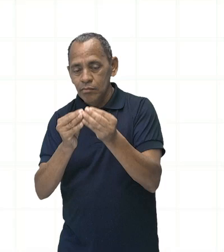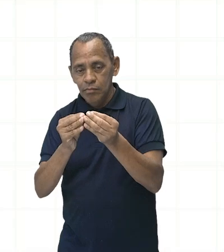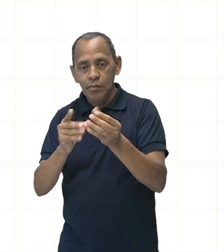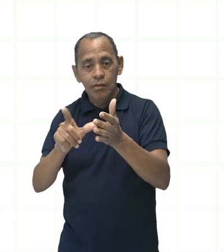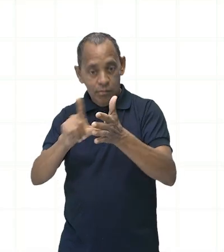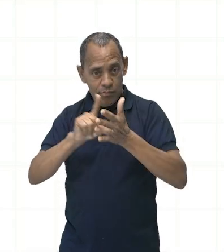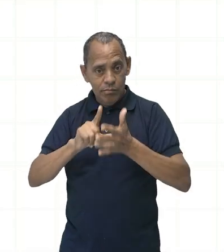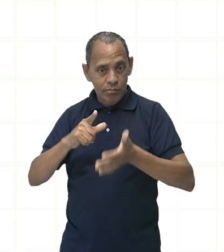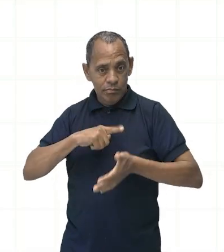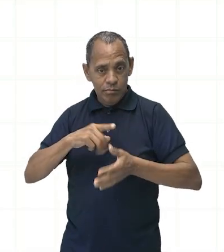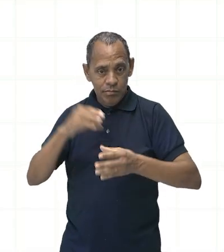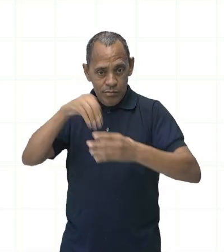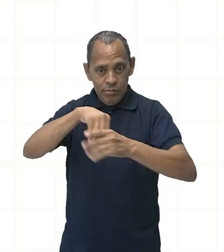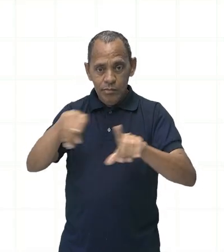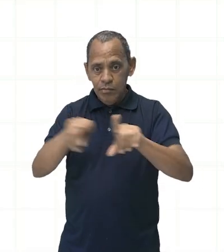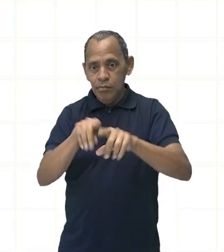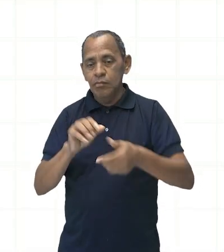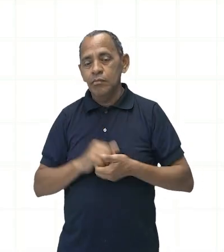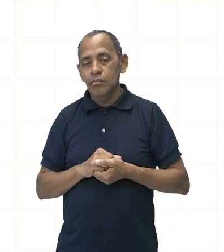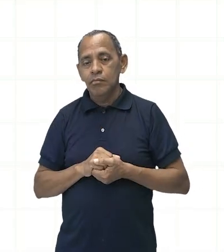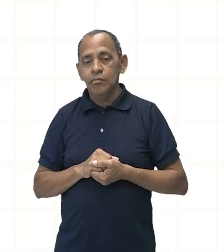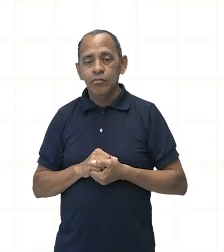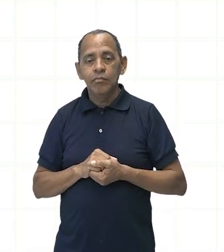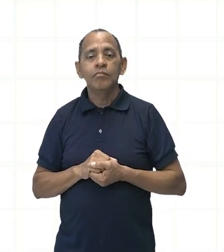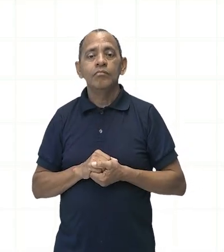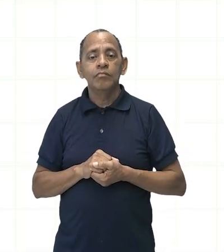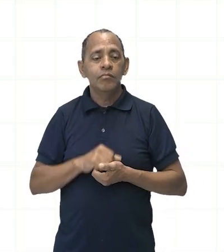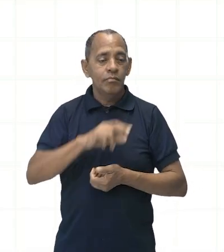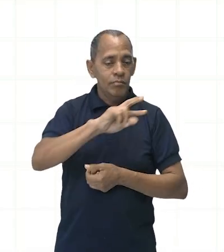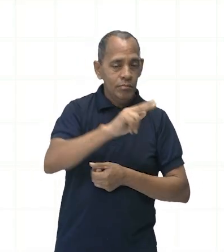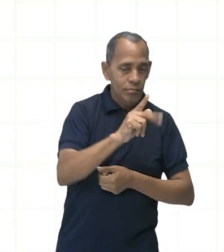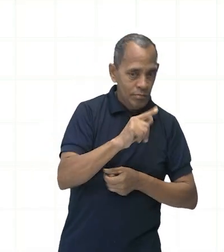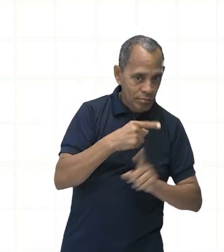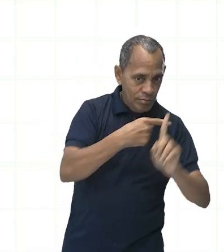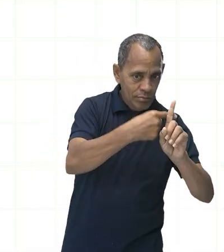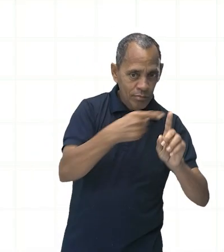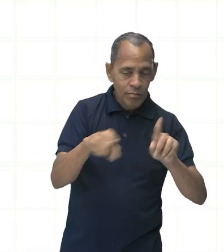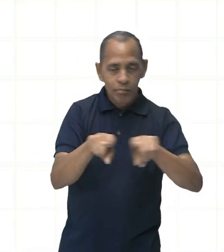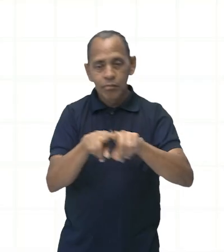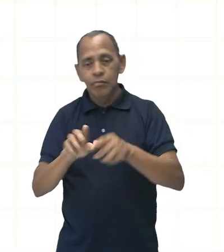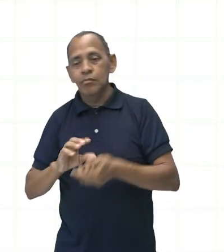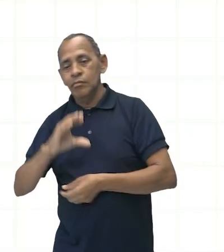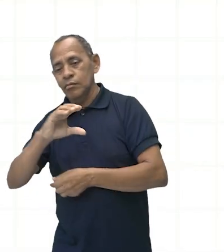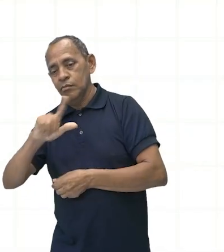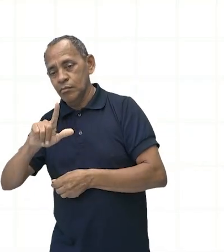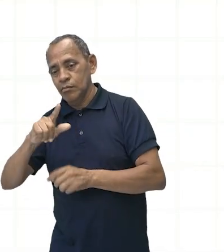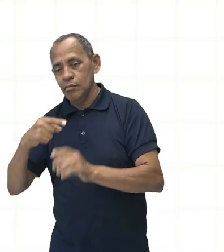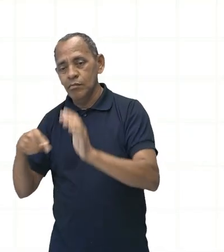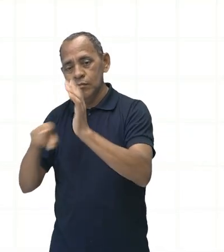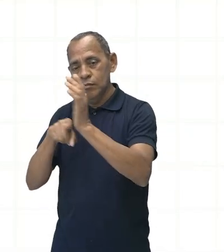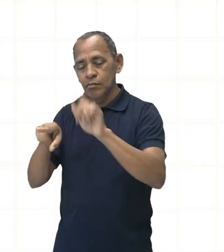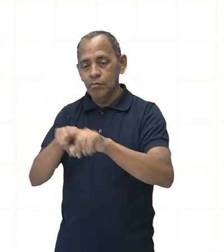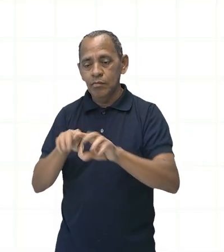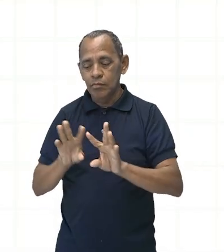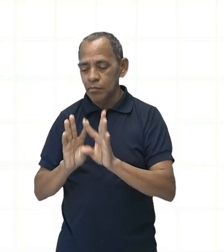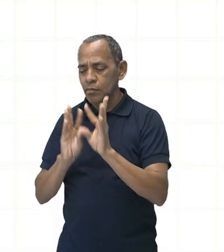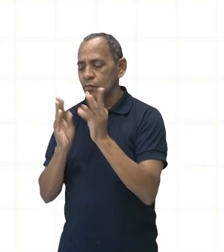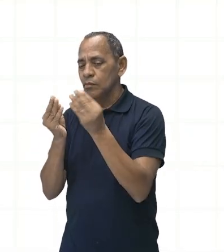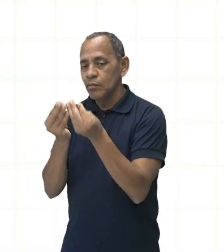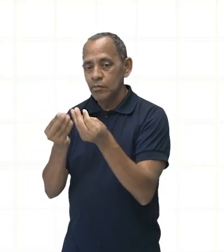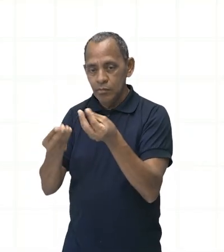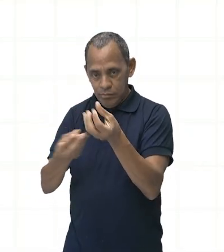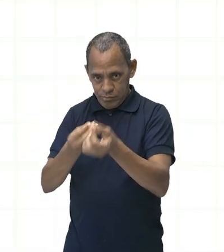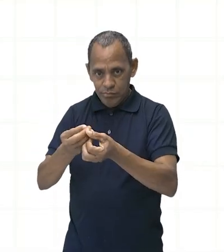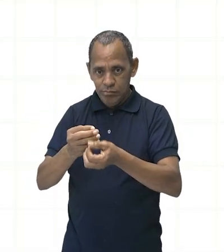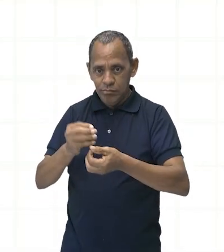inicialmente. Então, nós vamos ter íons H+, bem como íons Cl-. E aí, quando nesse